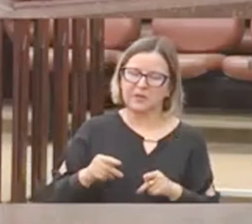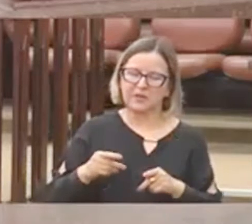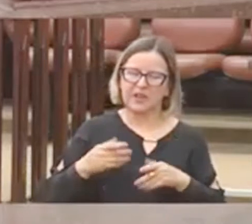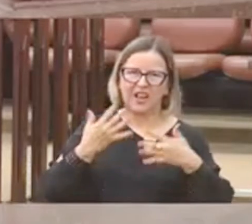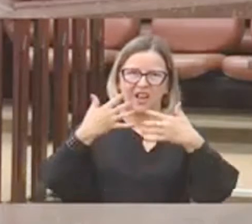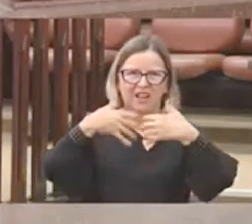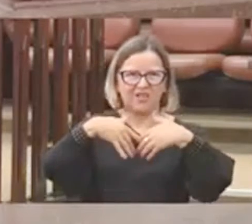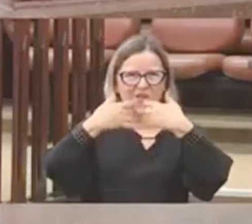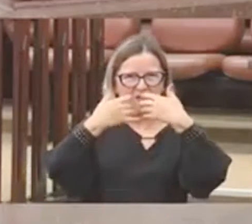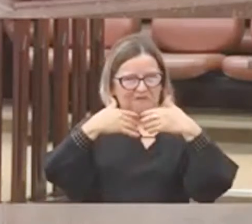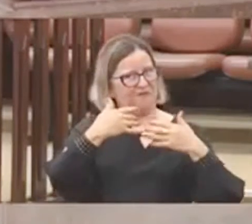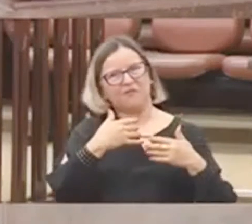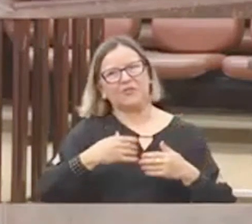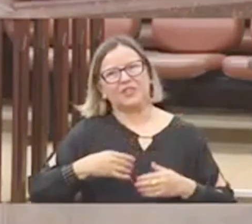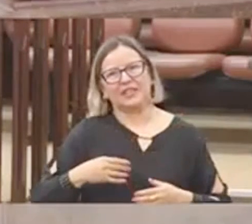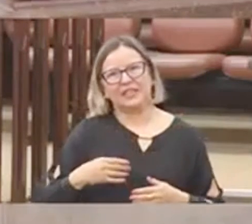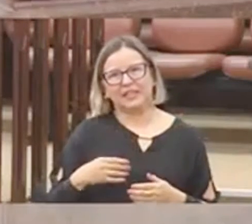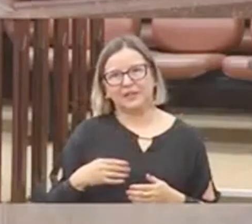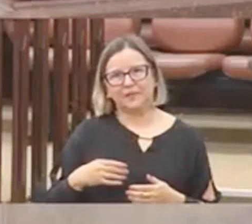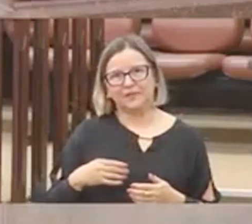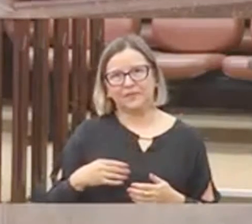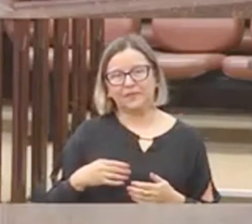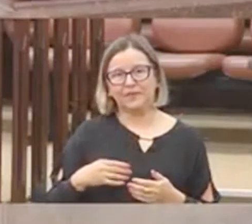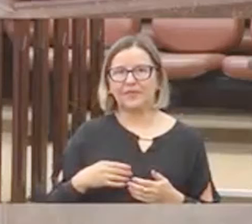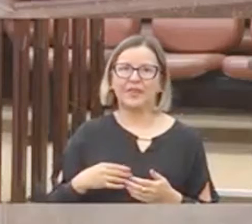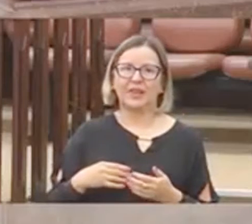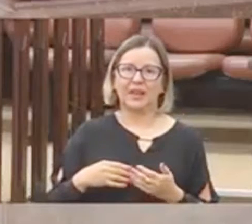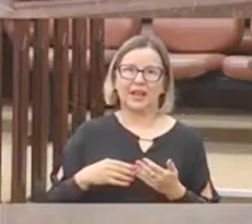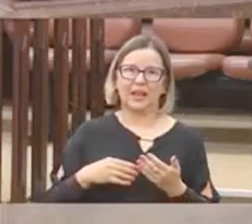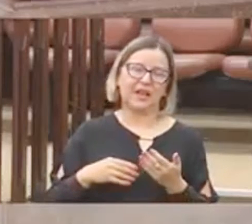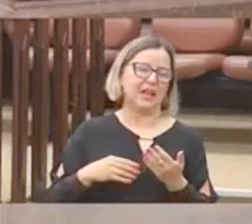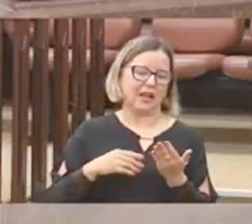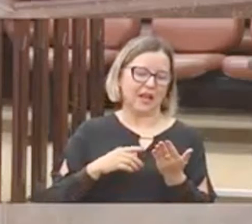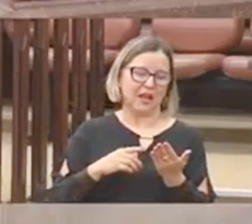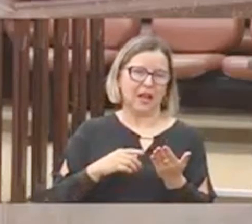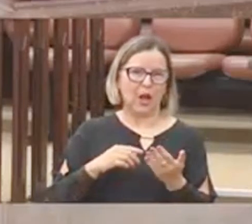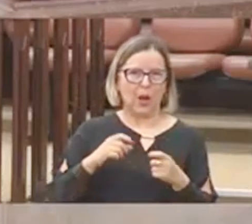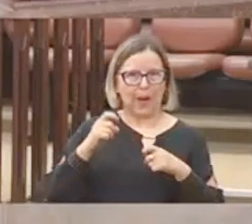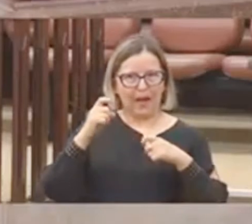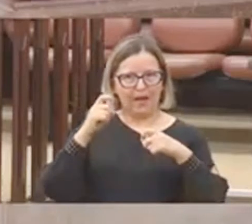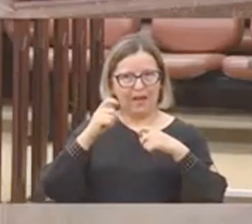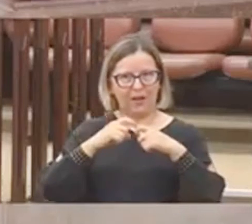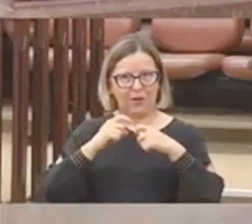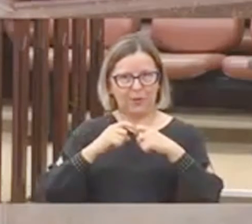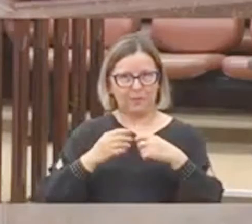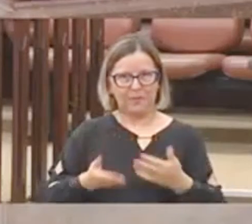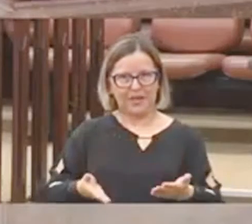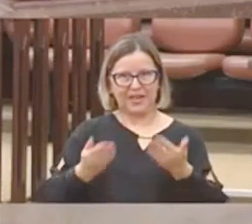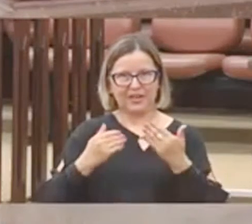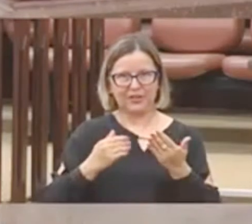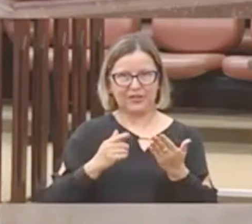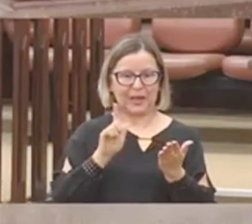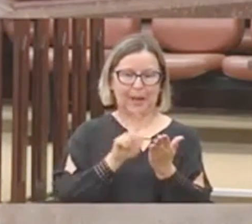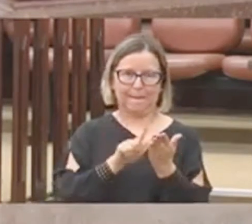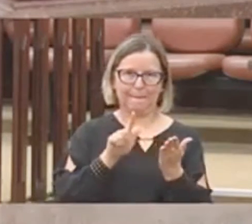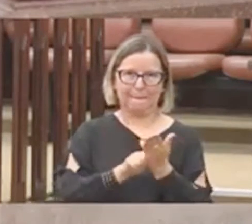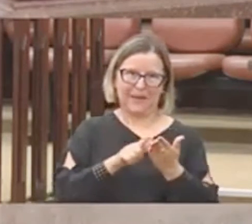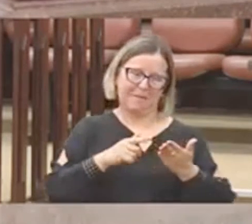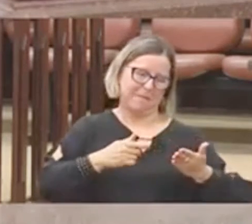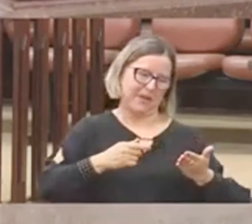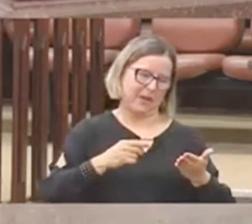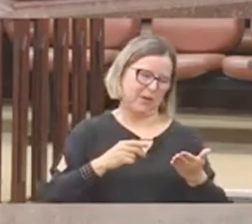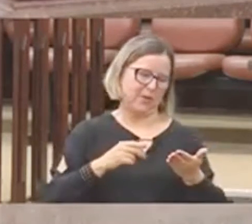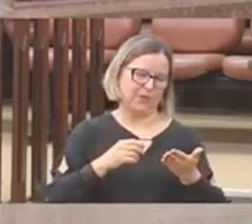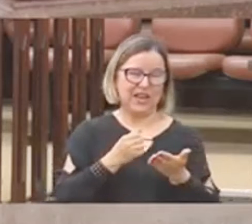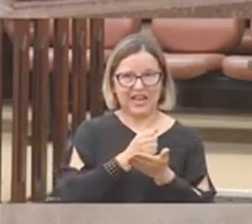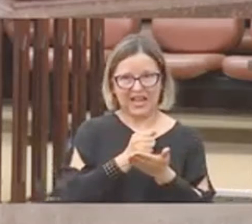com o remédio em si. Estão de posse da receita, mas não tomaram o remédio. Acontece que